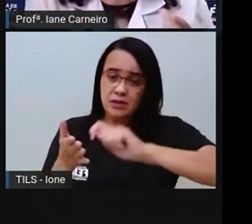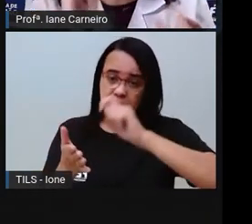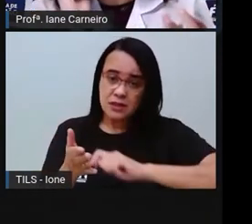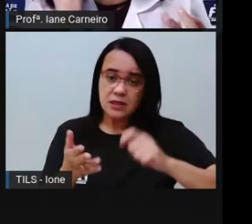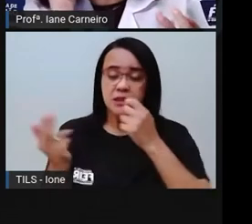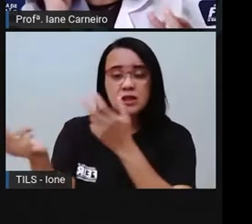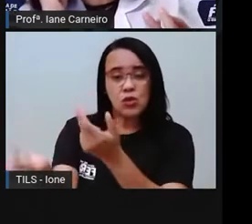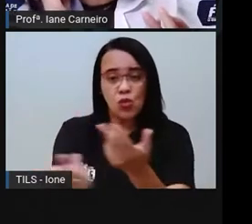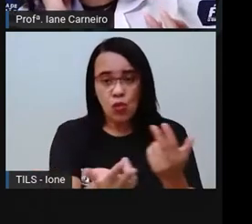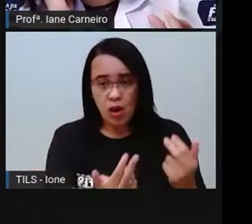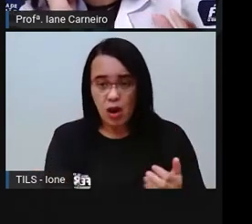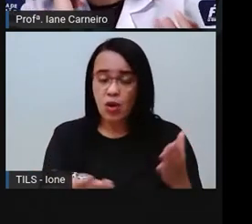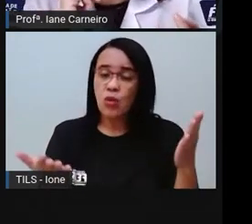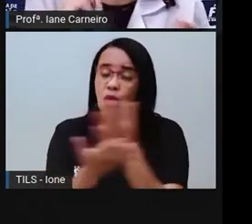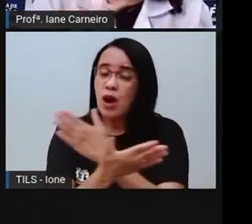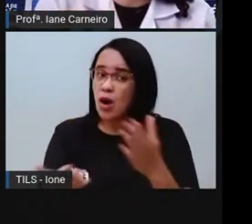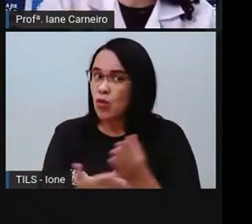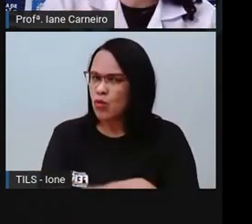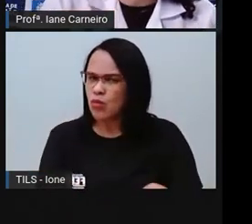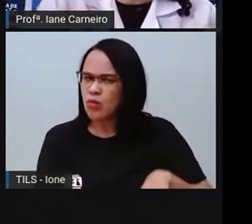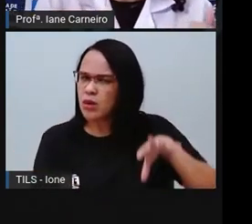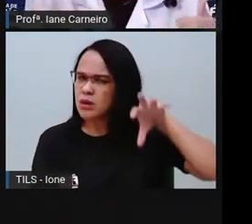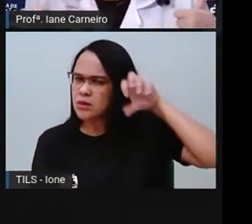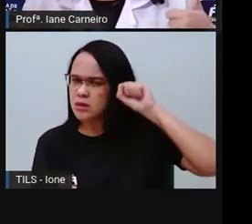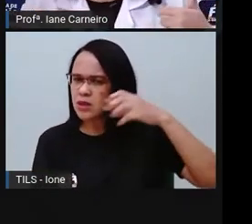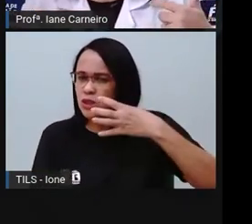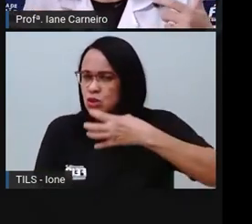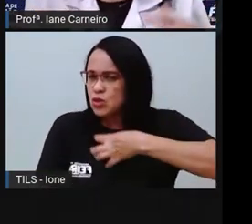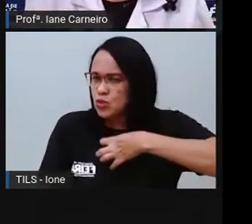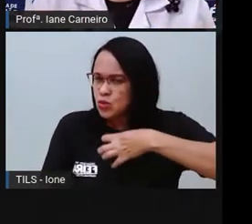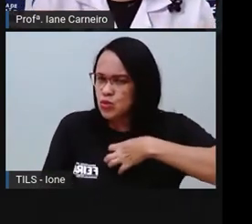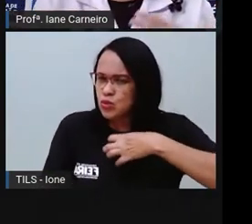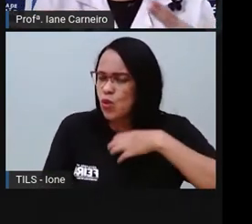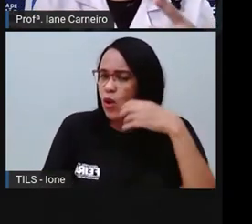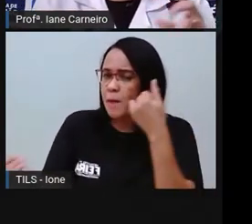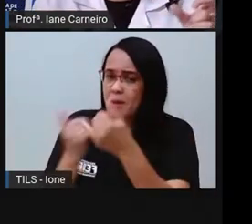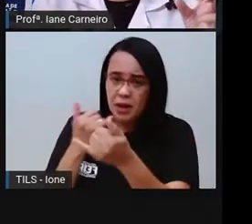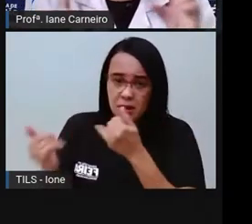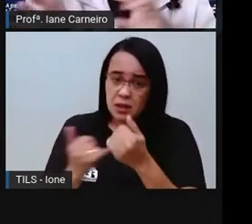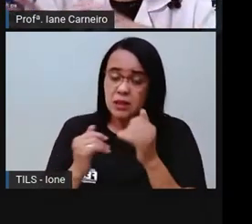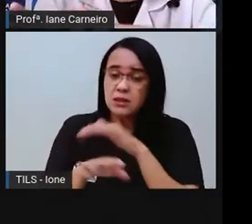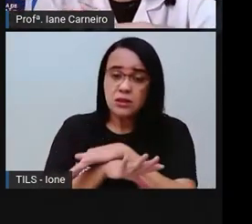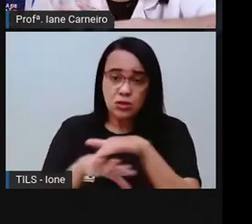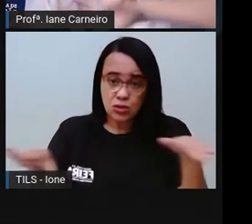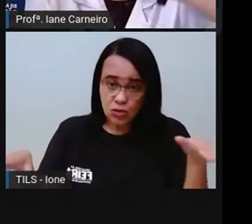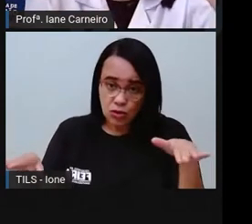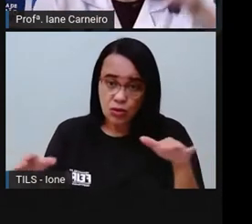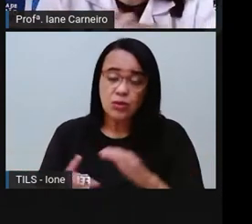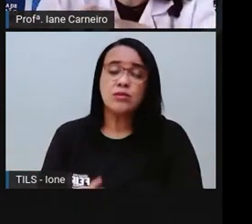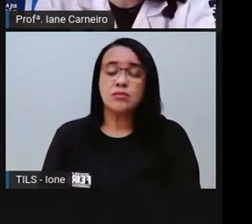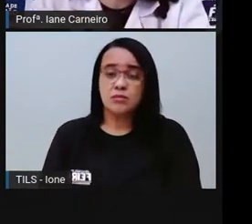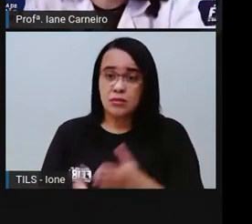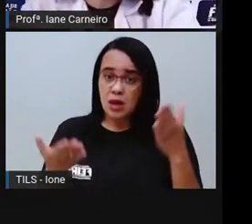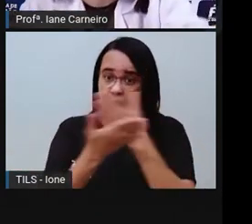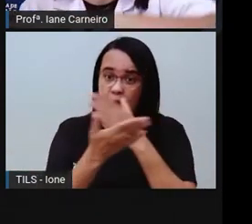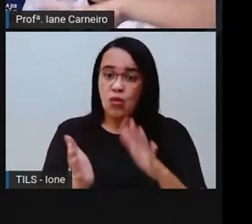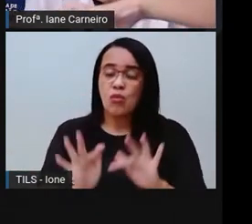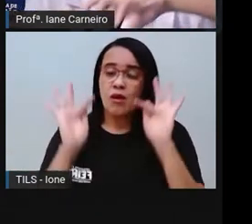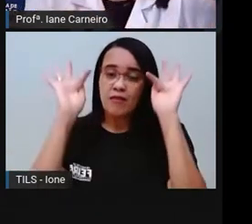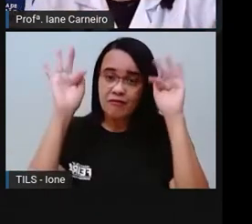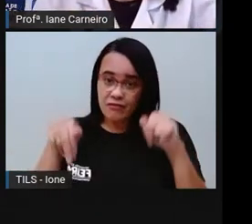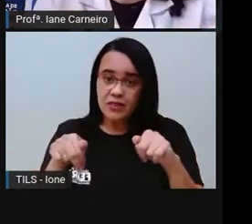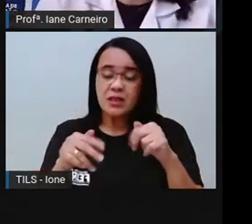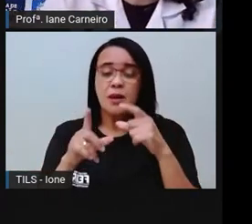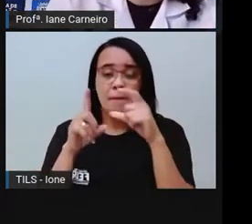tem rima que é só o som que é parecido tem rima é que tá Tá no final da palavra